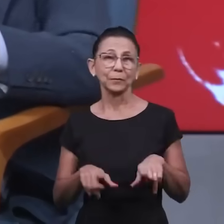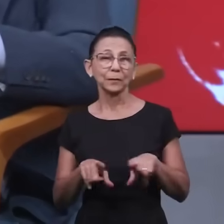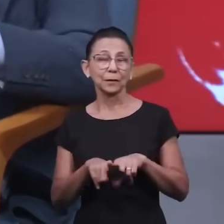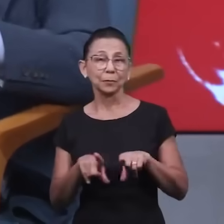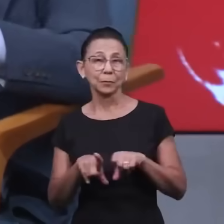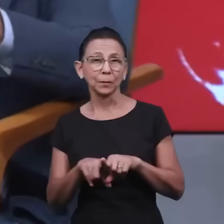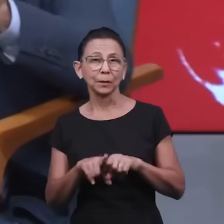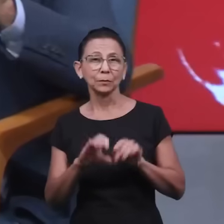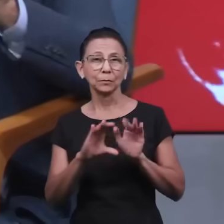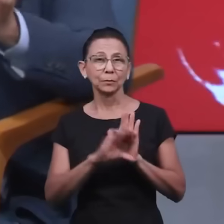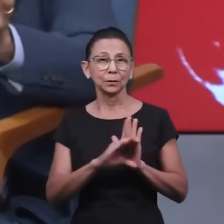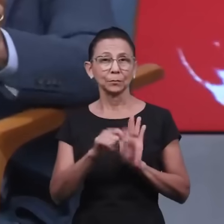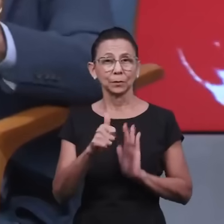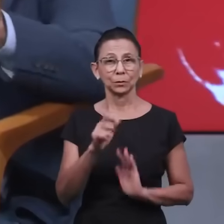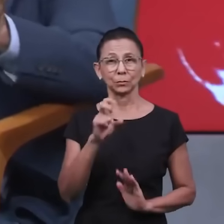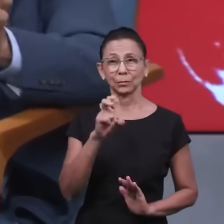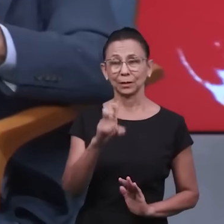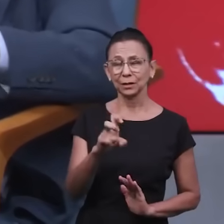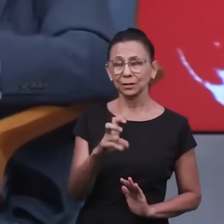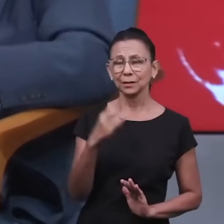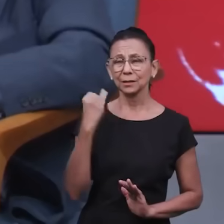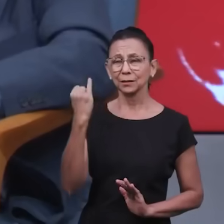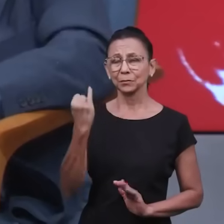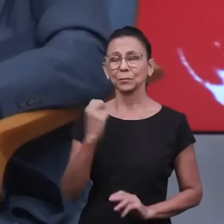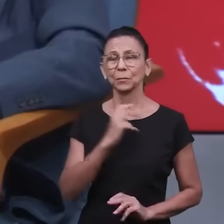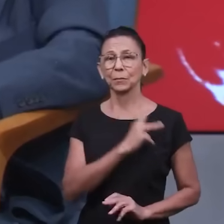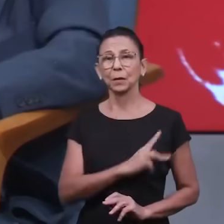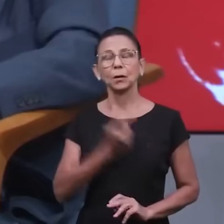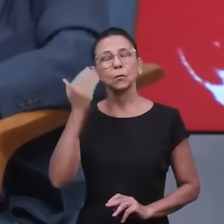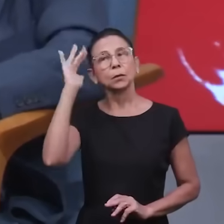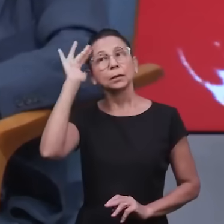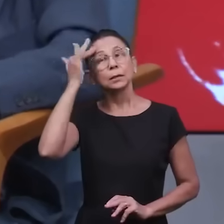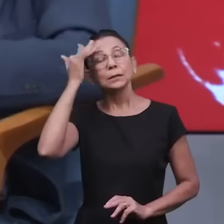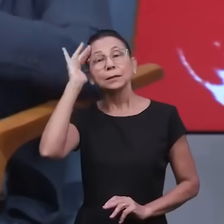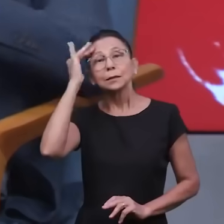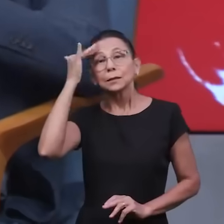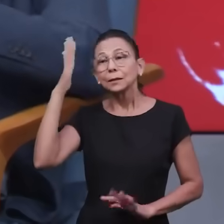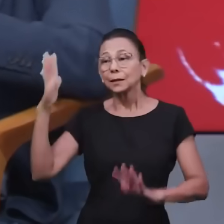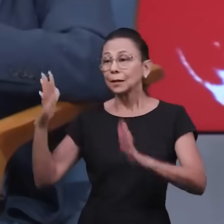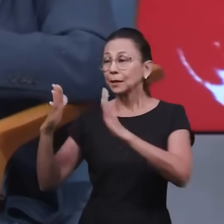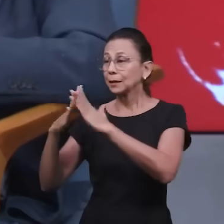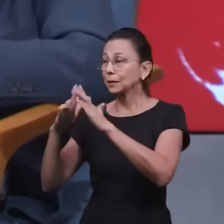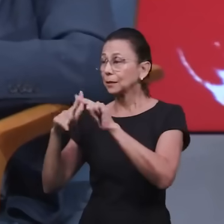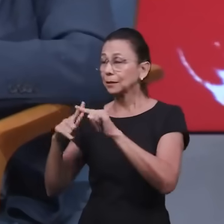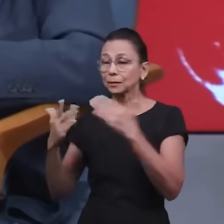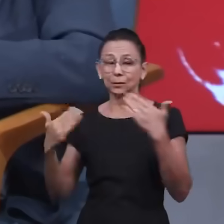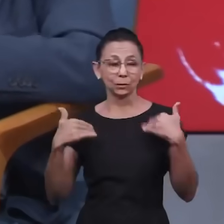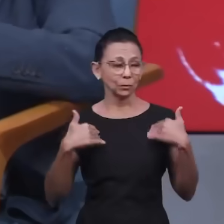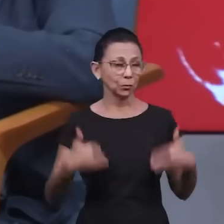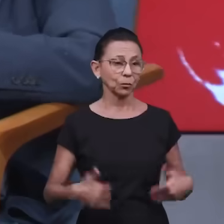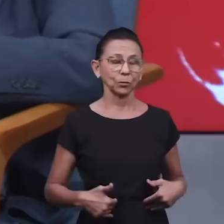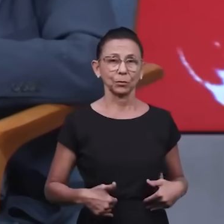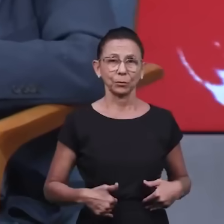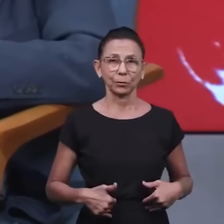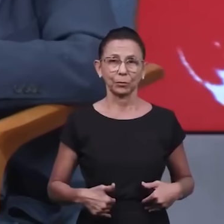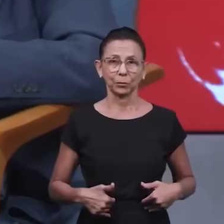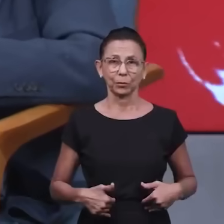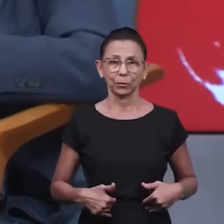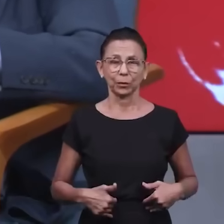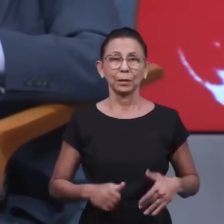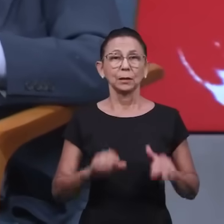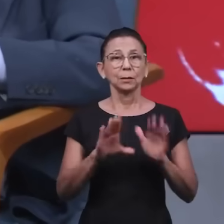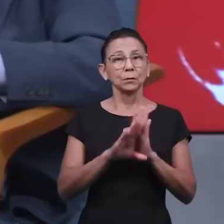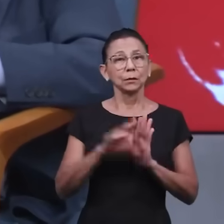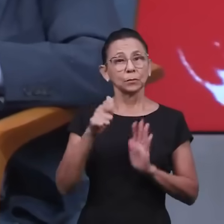Paulo entender o funcionamento da igreja como corpo. No capítulo 15, que acontece um problema